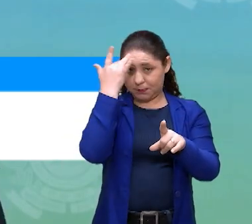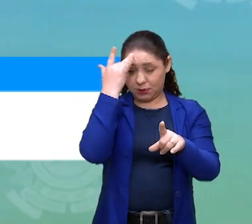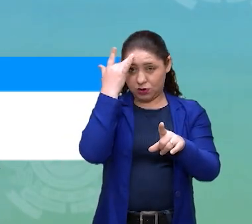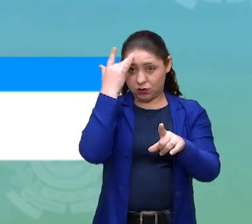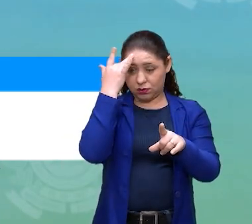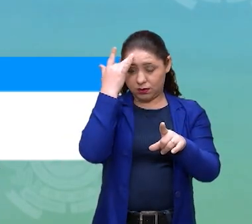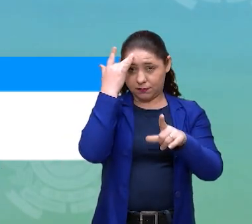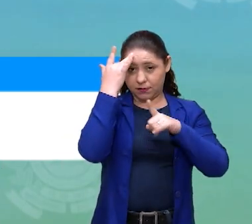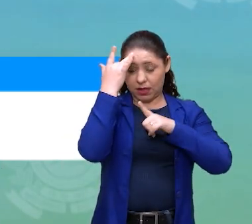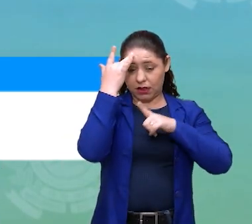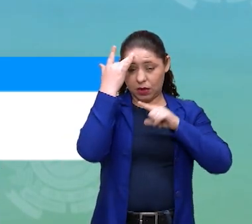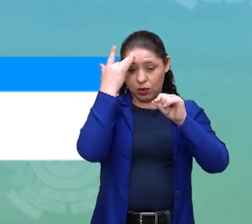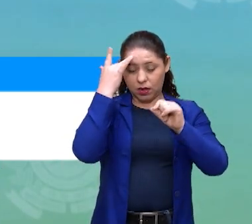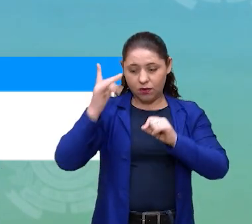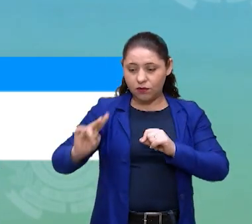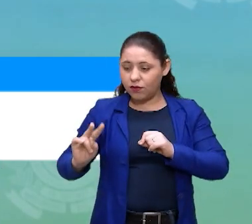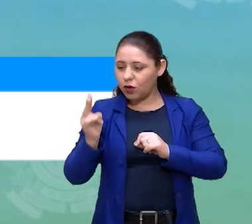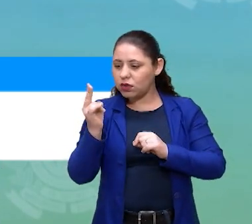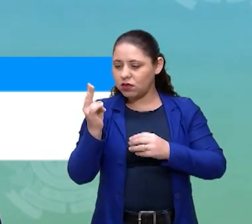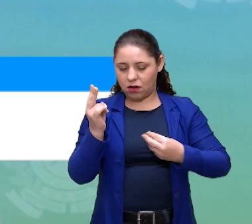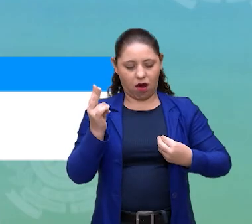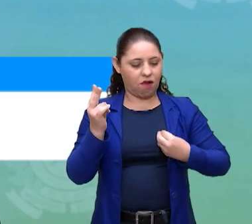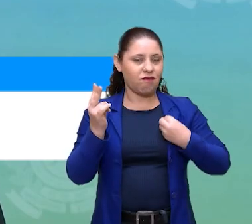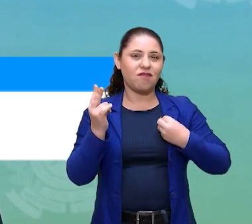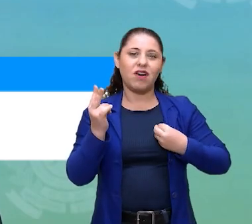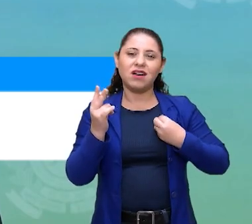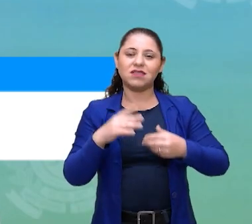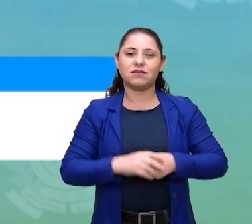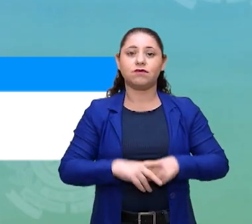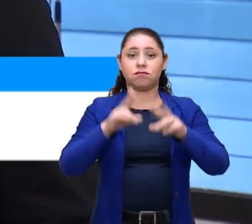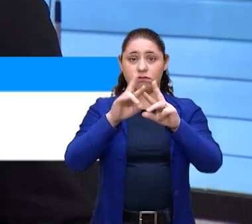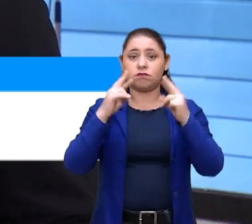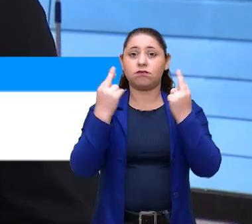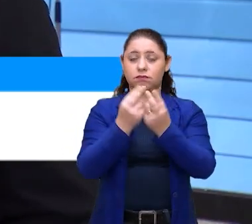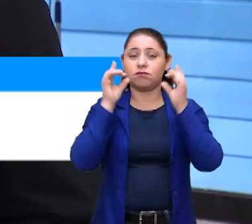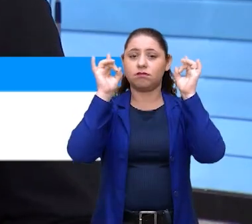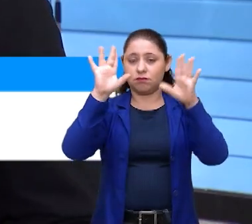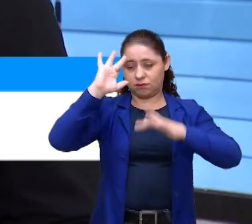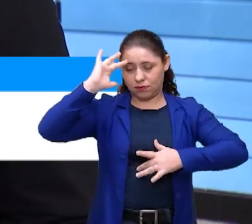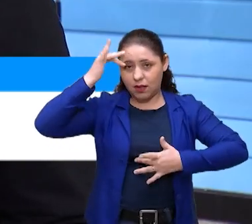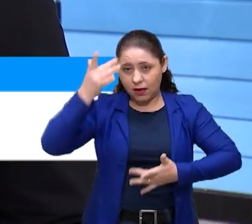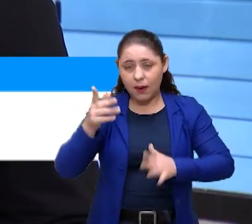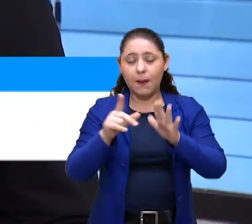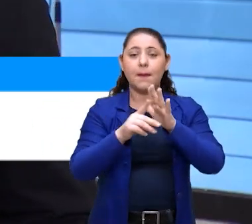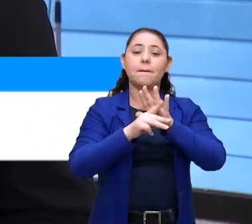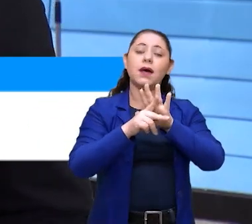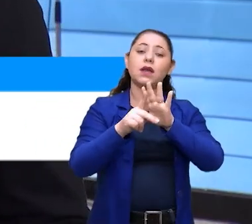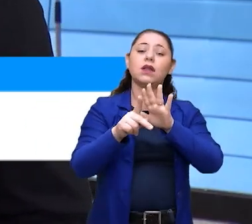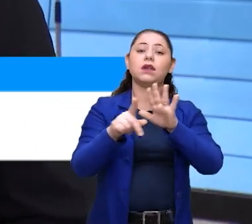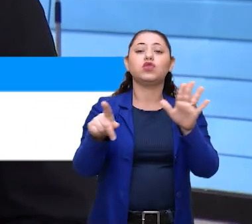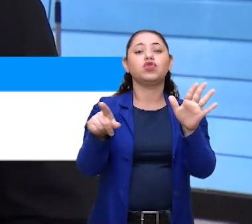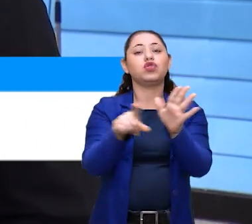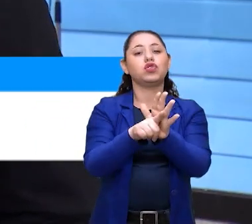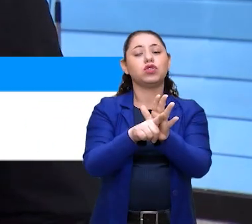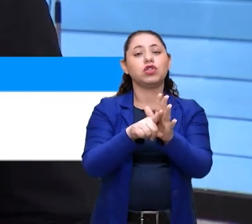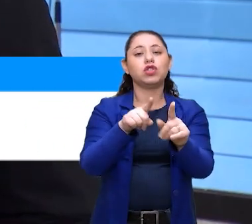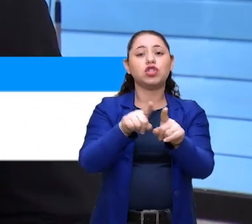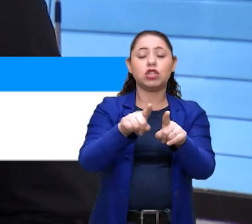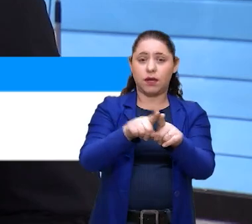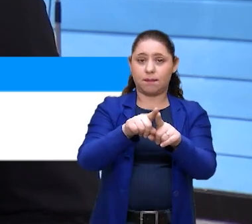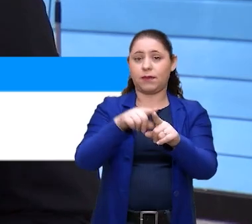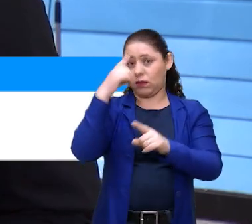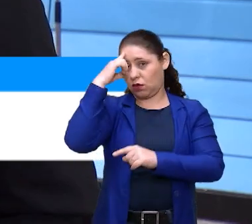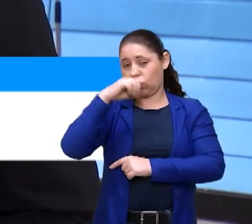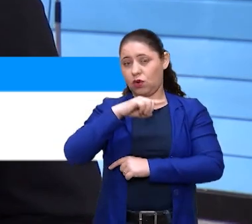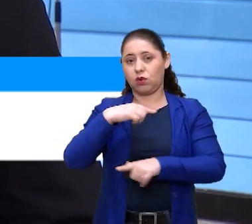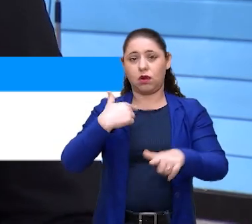liberdade, as pessoas estão valorizando mais a vida. Na sessão solene de homenagem ao mérito legislativo alusivo ao